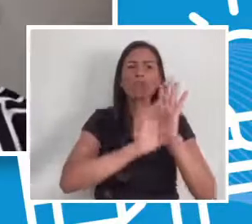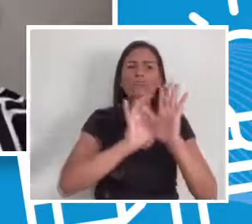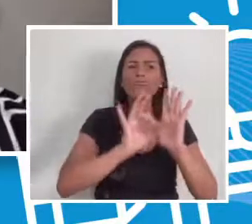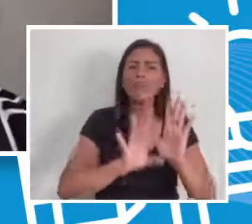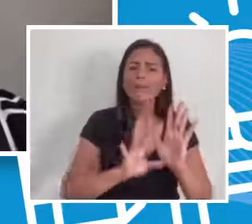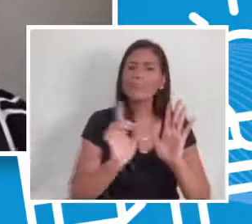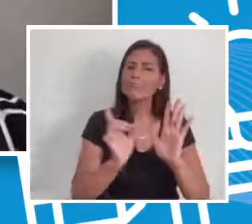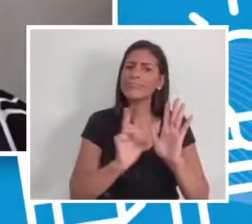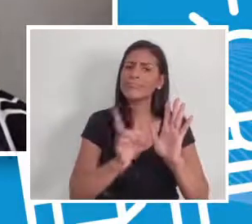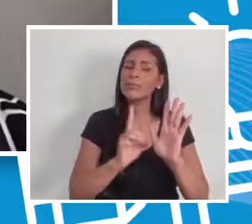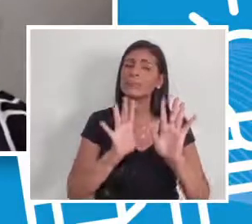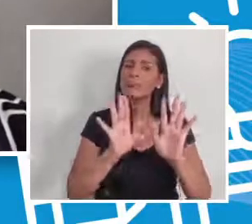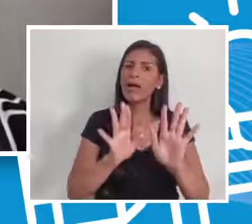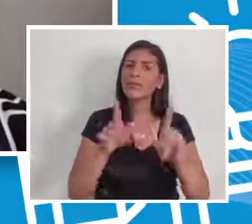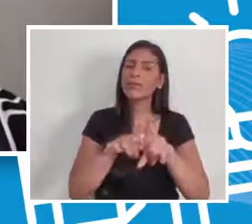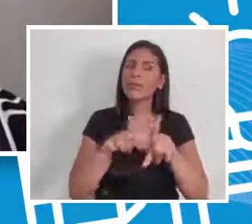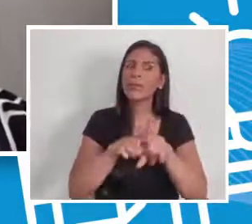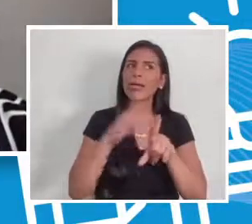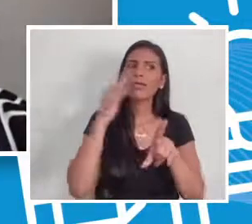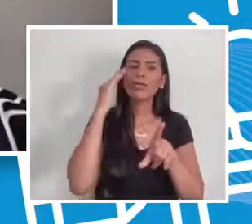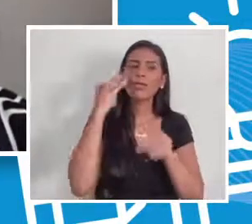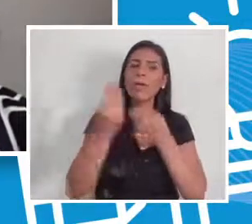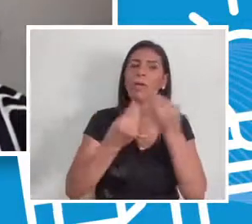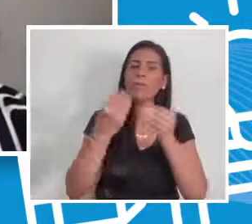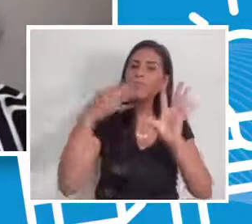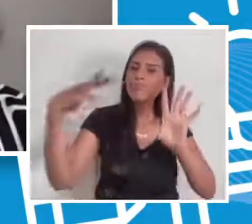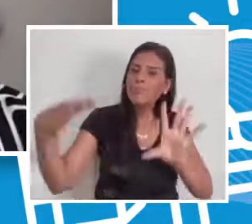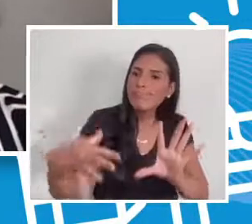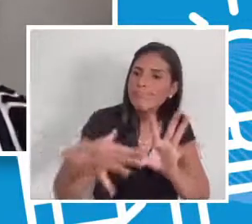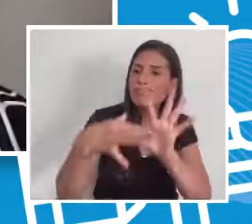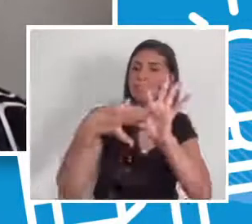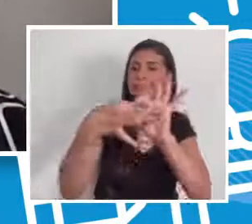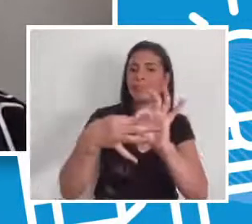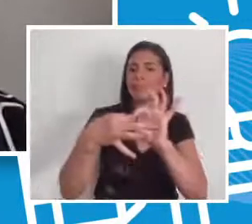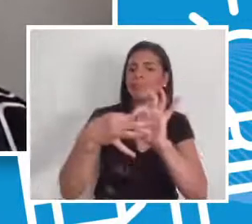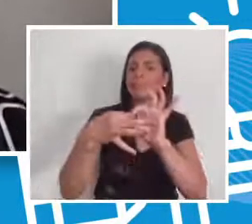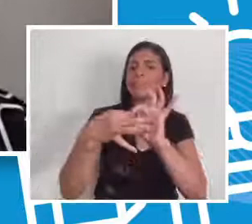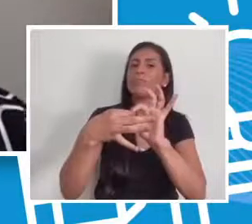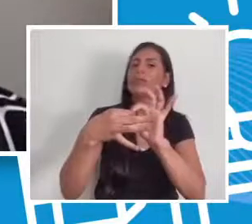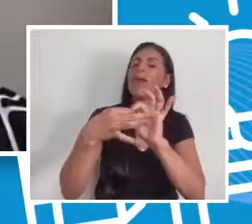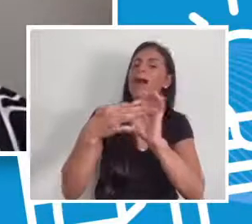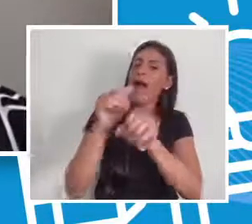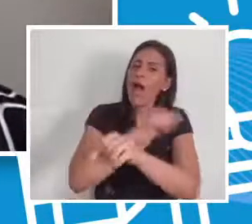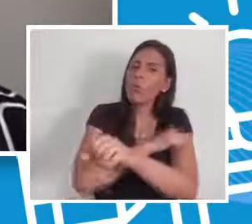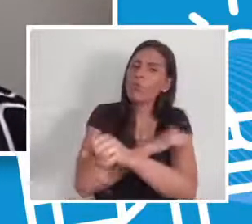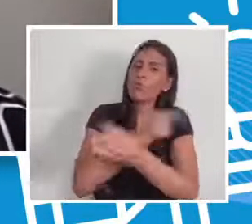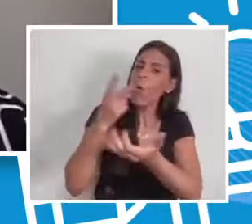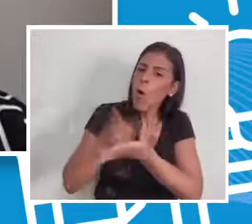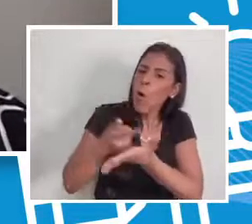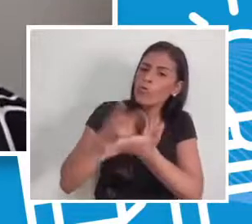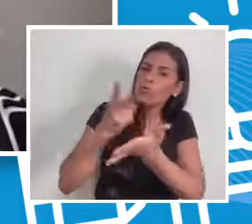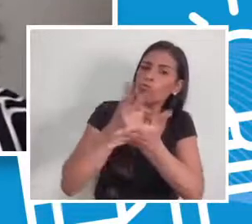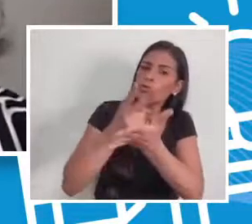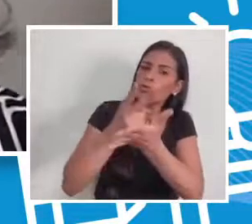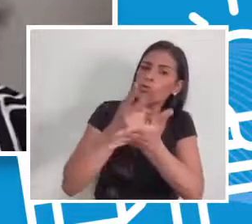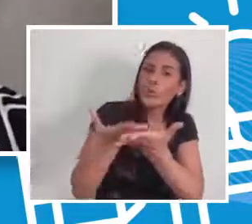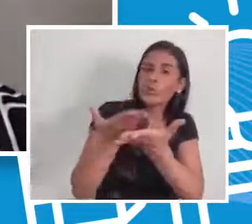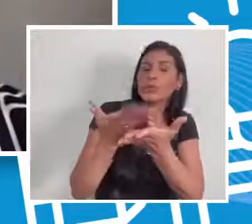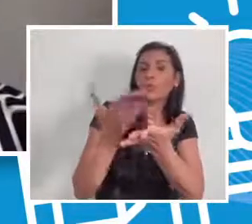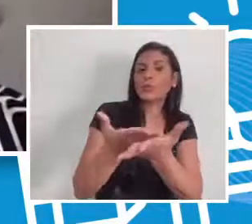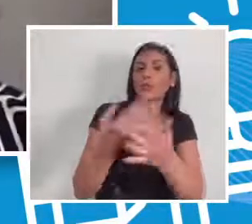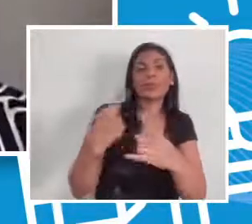de que a gente está deixando muita gente pelo caminho, certo? Então, que nesse momento a presença do estudante,